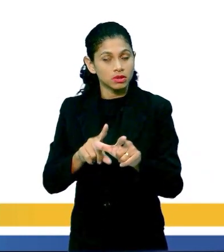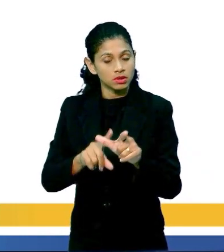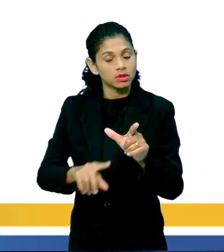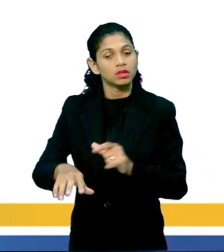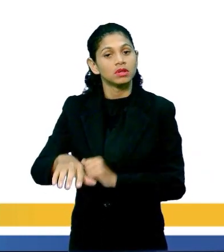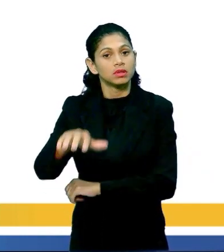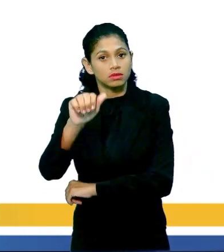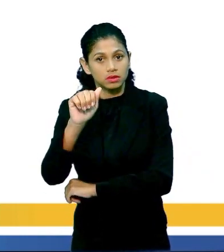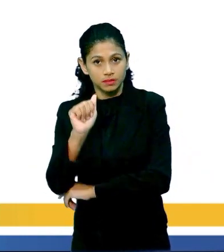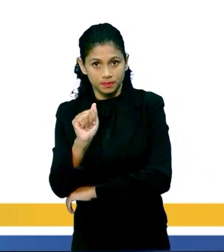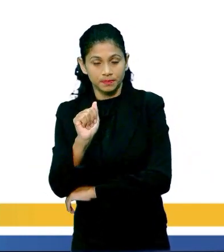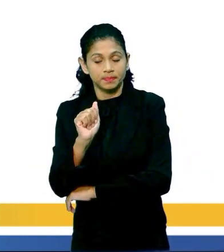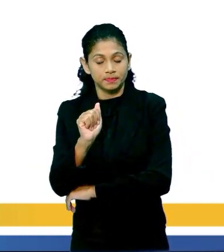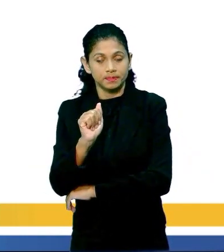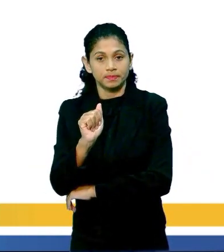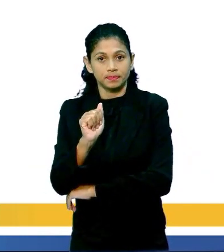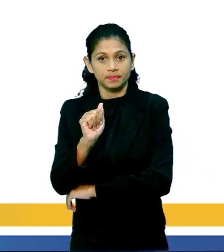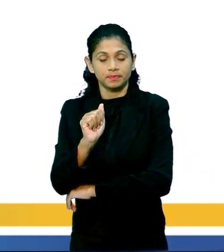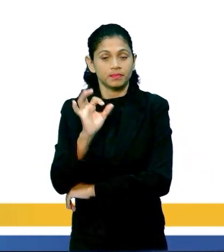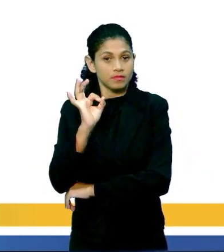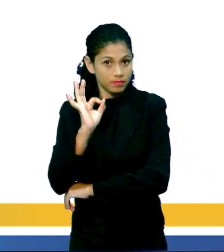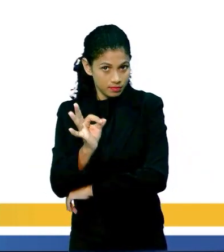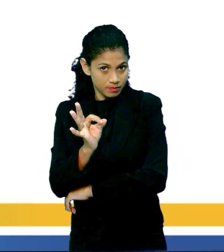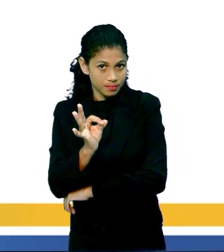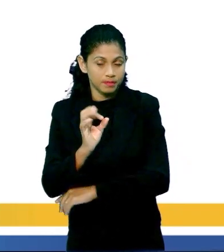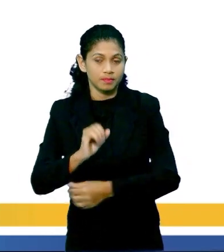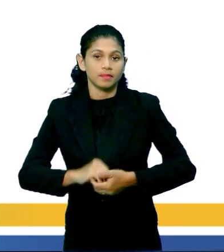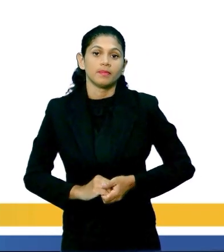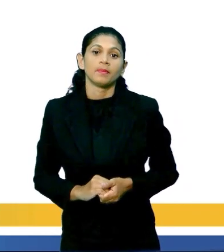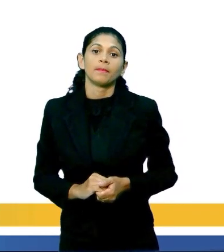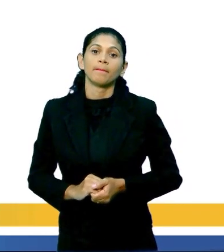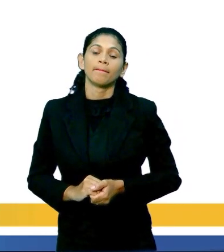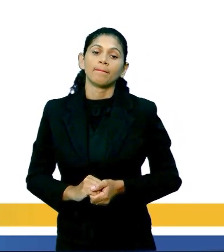você marcou essa questão, ela está correta, ok?